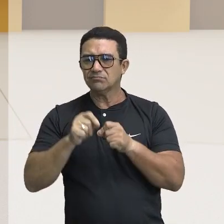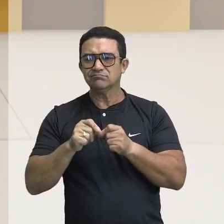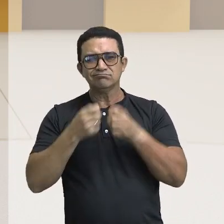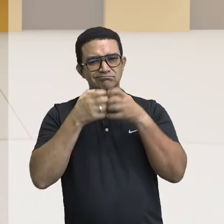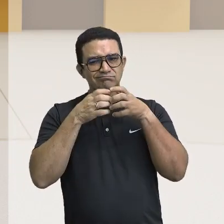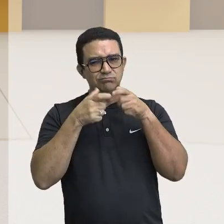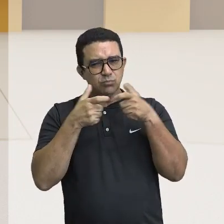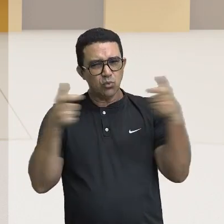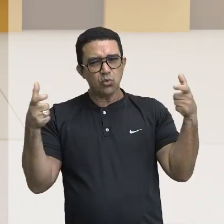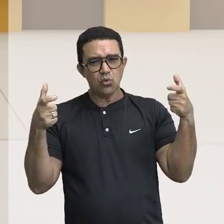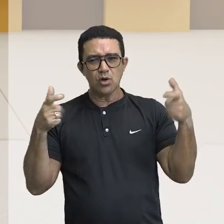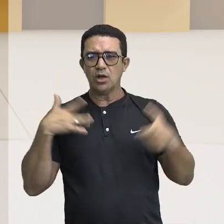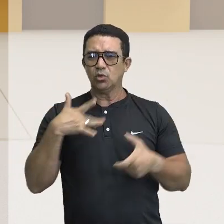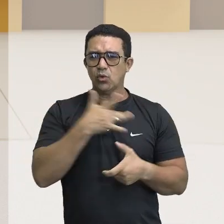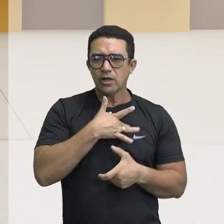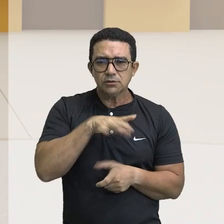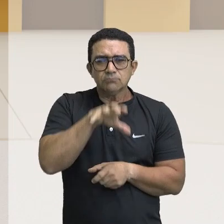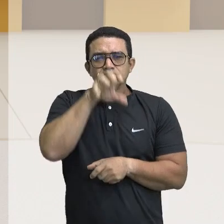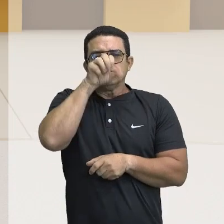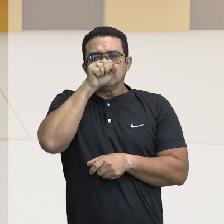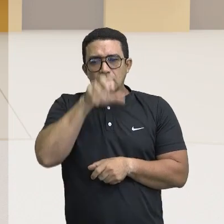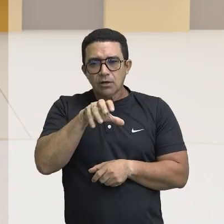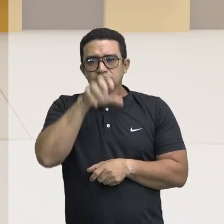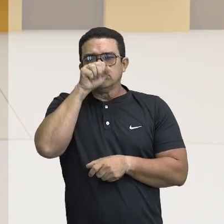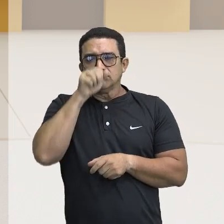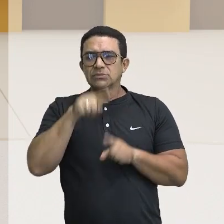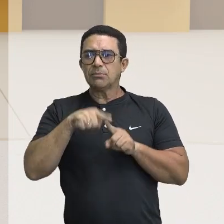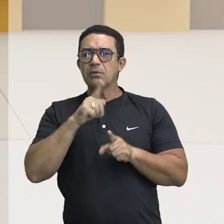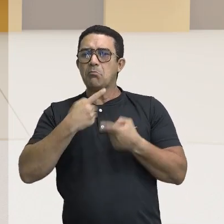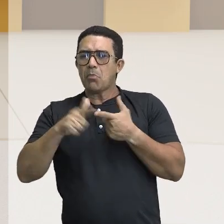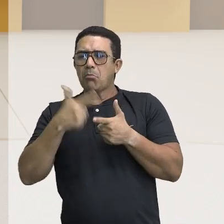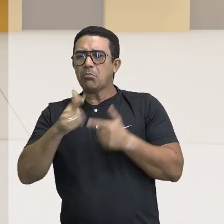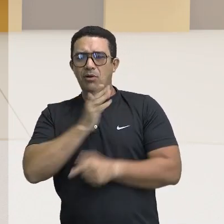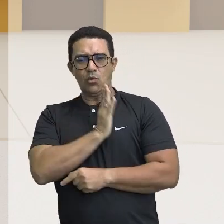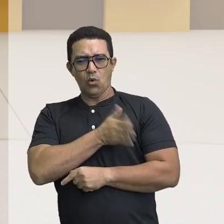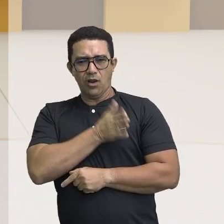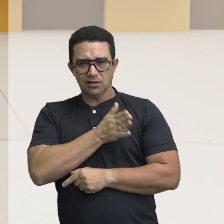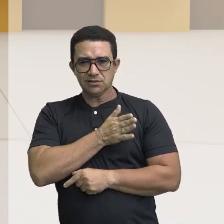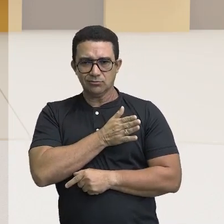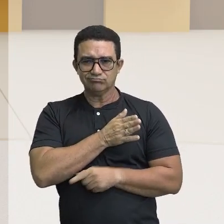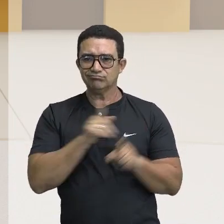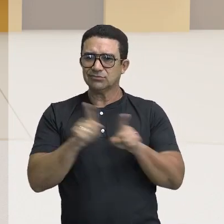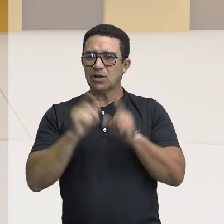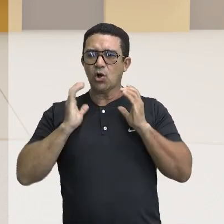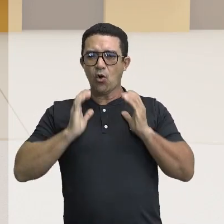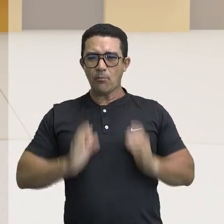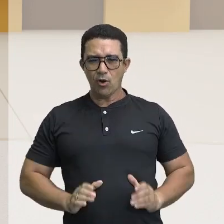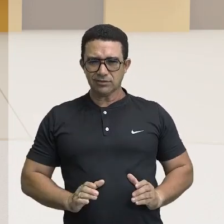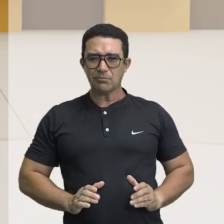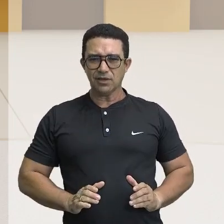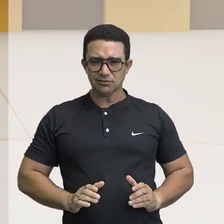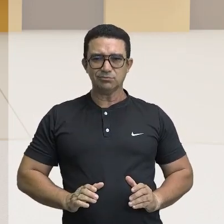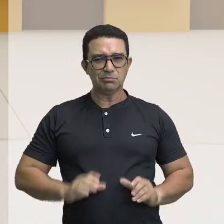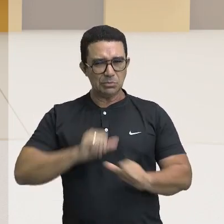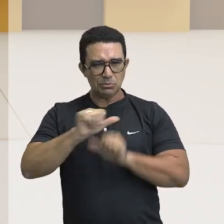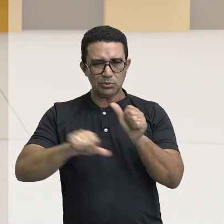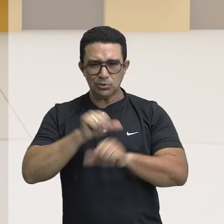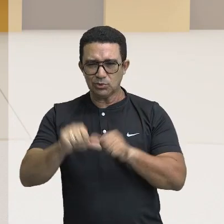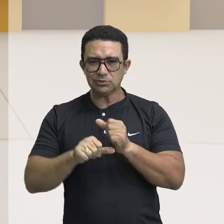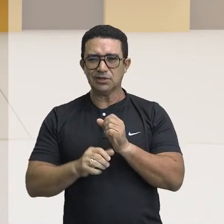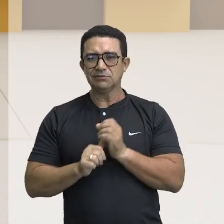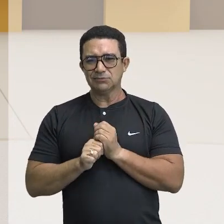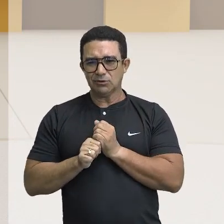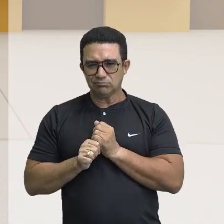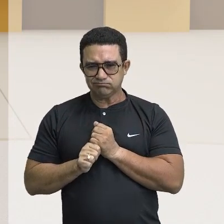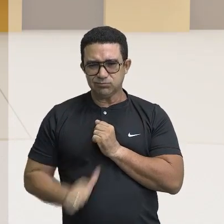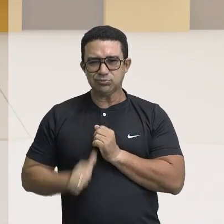doenças respiratórias e cardiovasculares, alterações comportamentais, surtos de diarreia, doenças